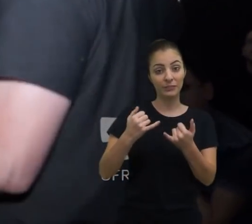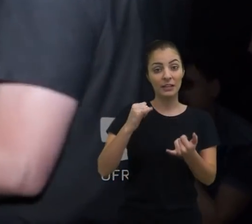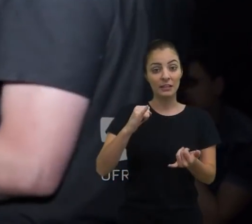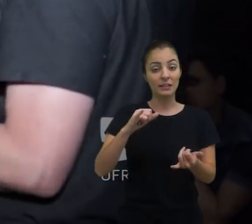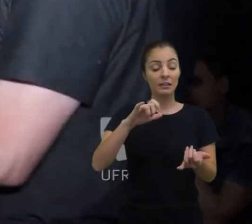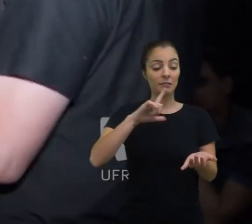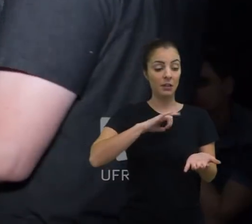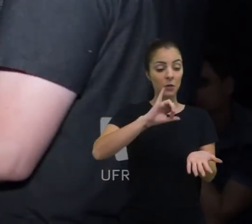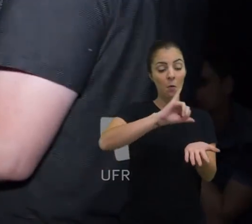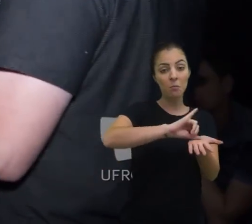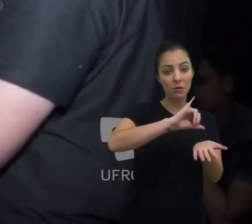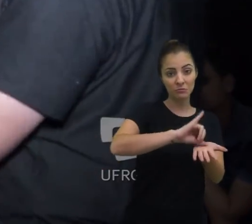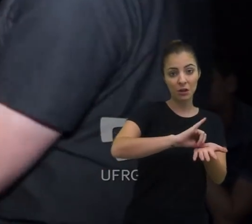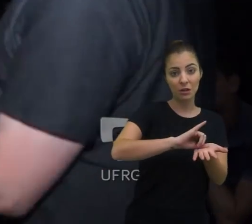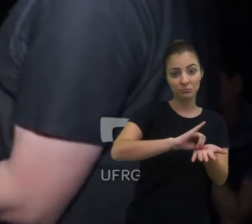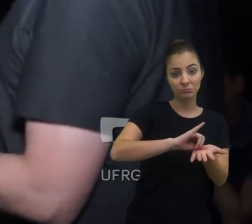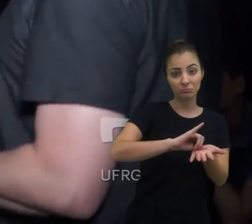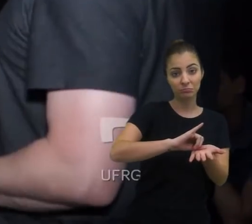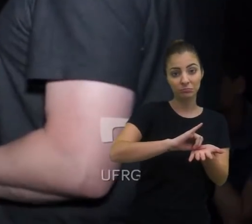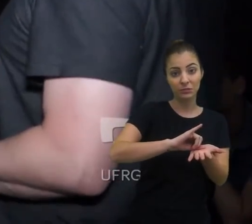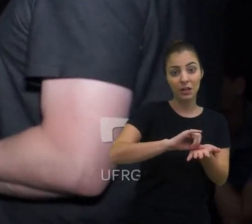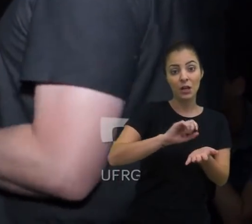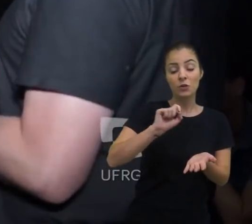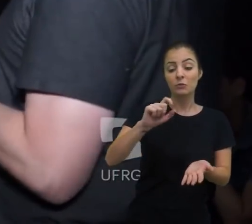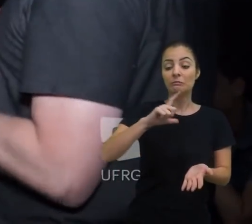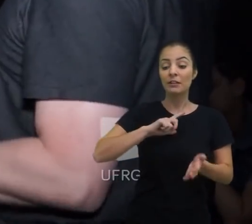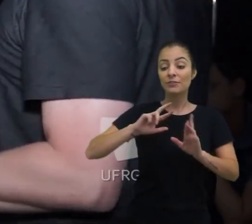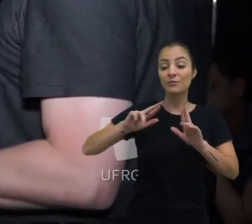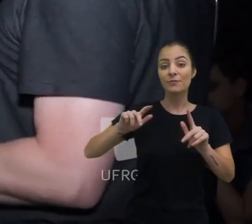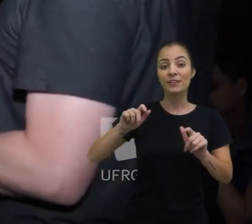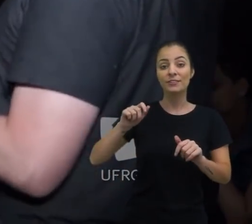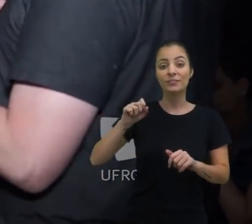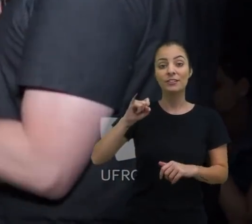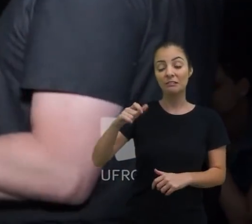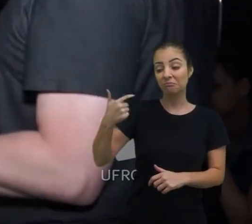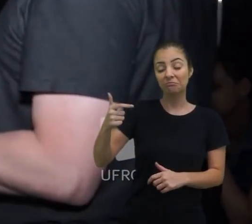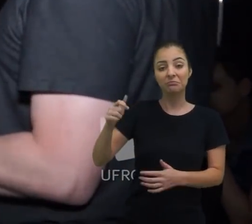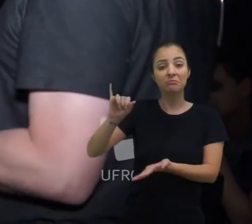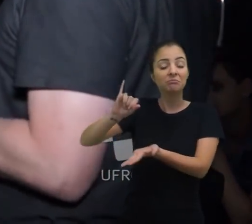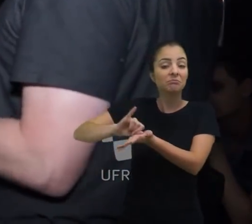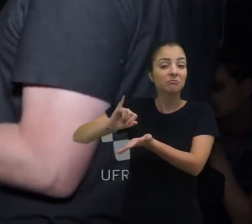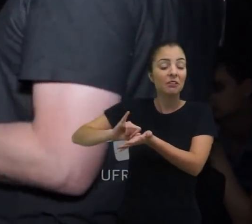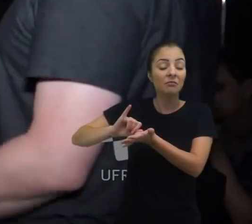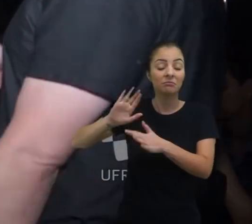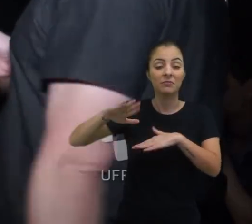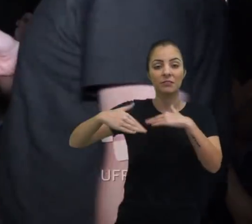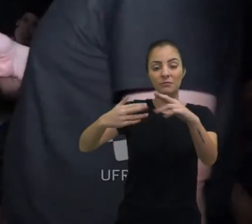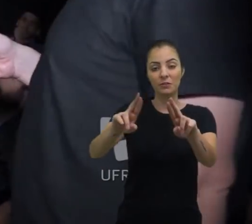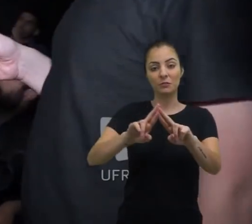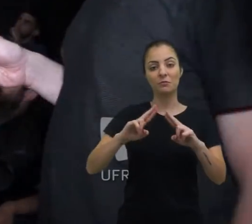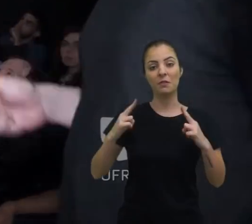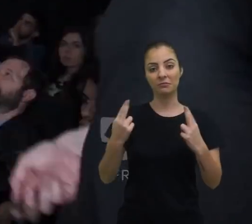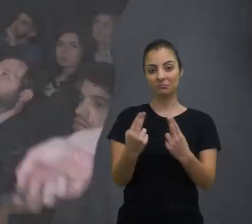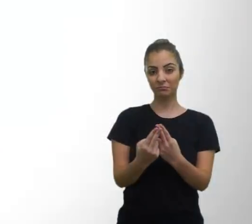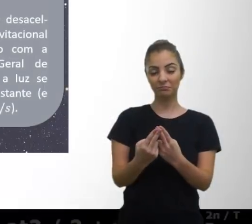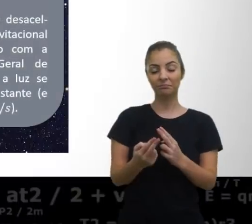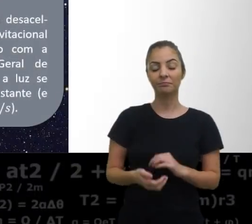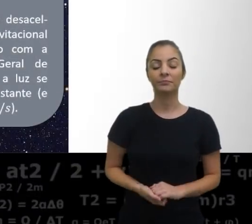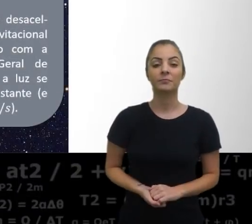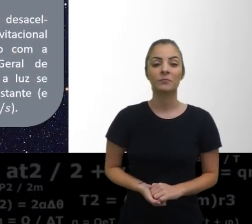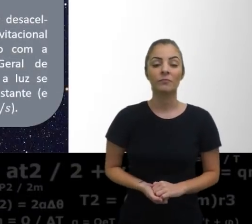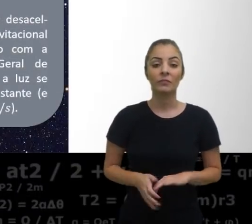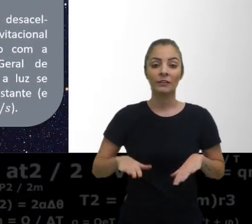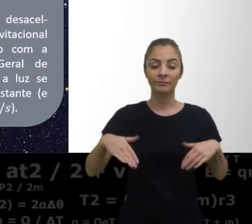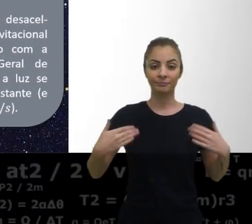esses objetos existem, comparado com o que aconteceria na evolução do universo se eles não existissem, tá?